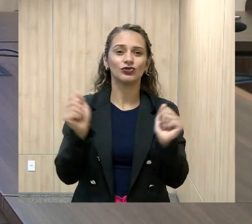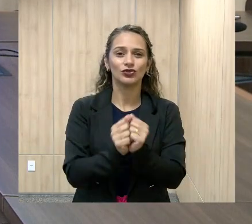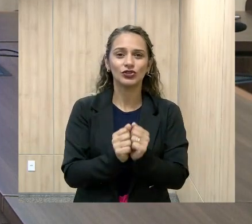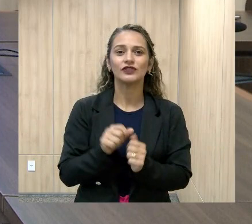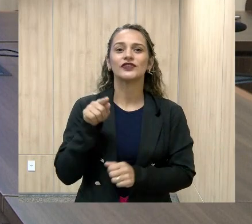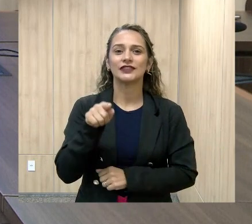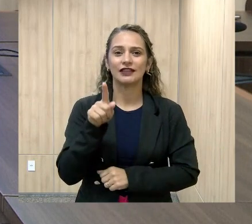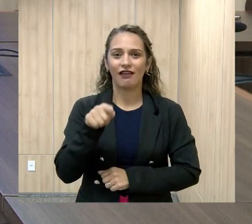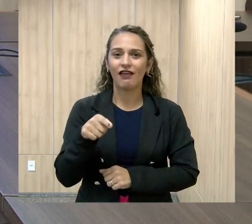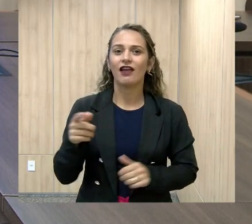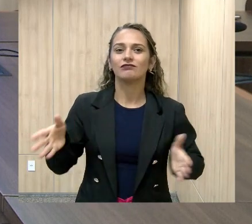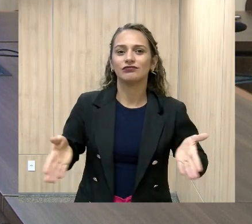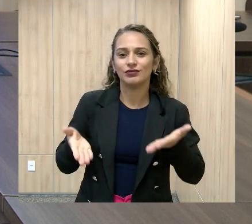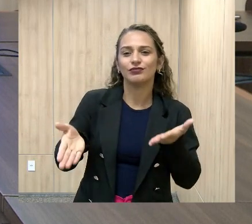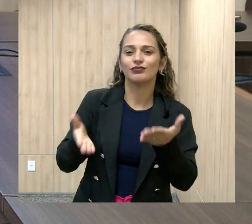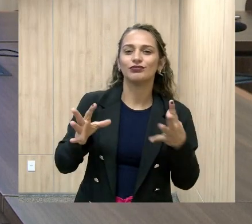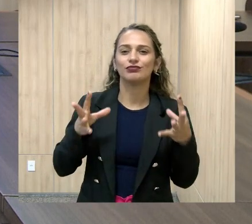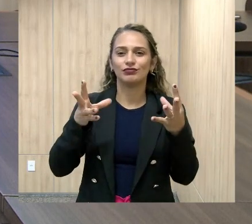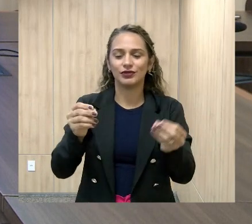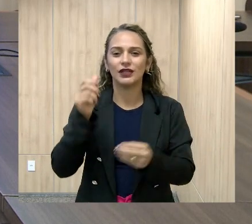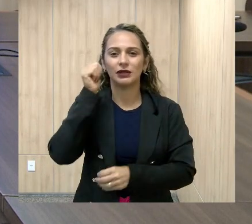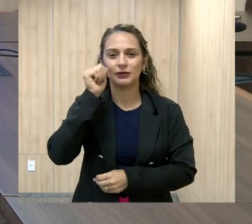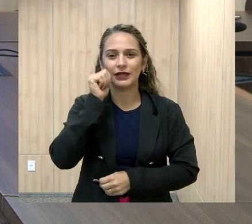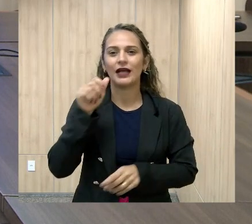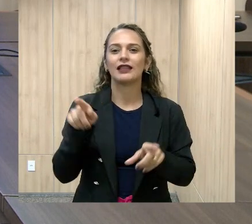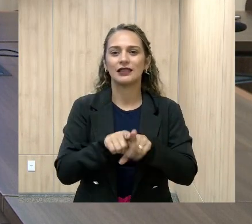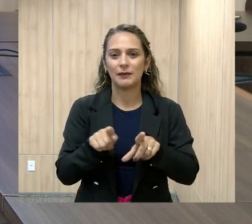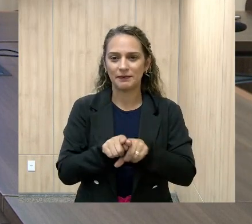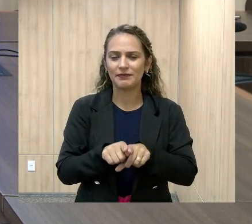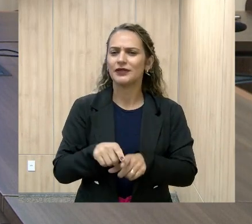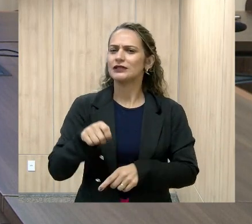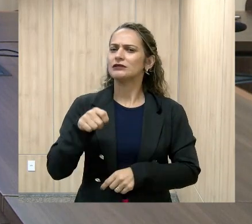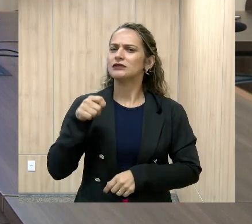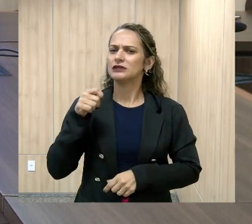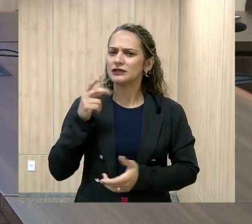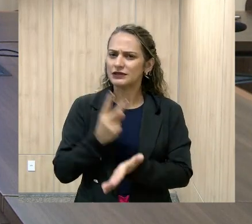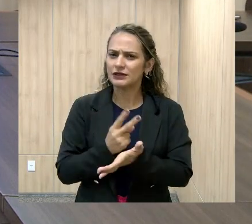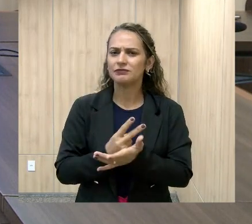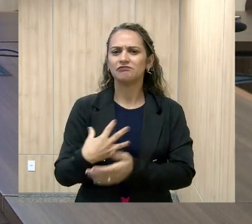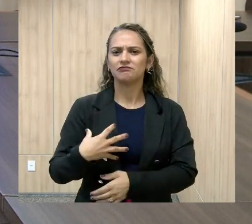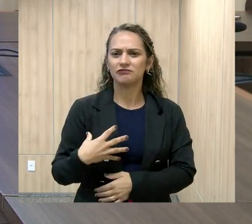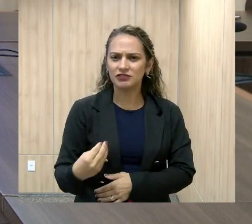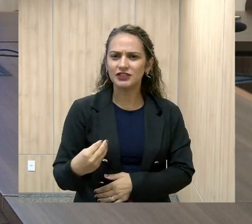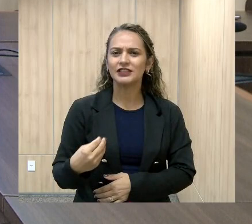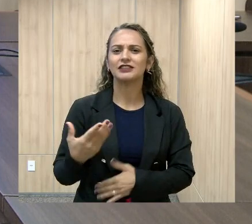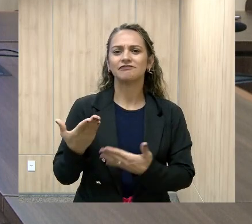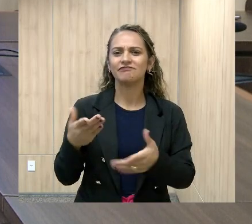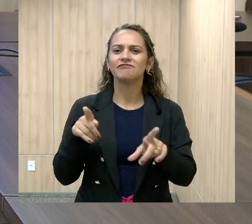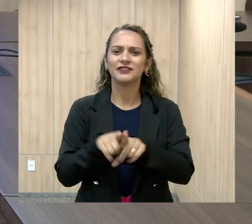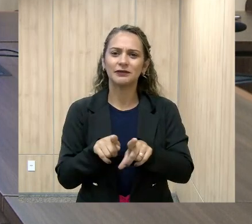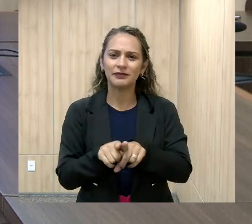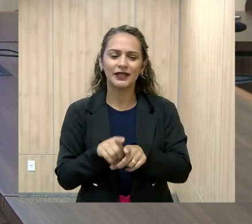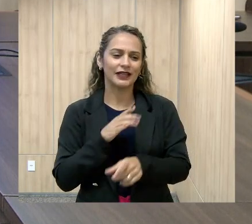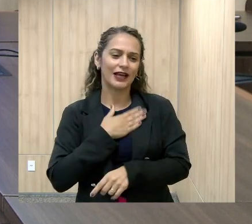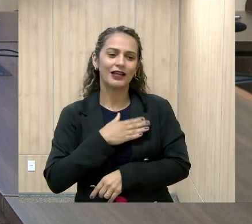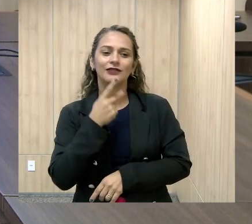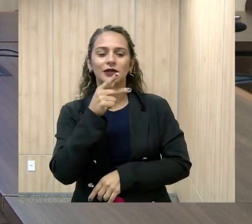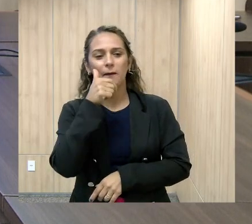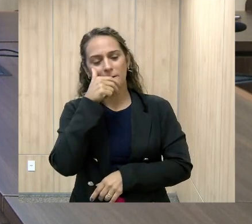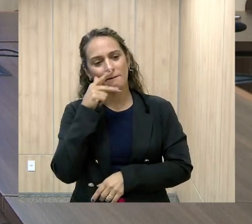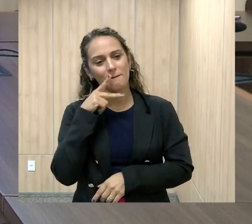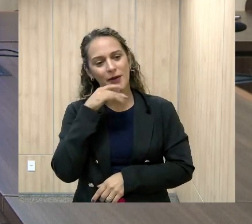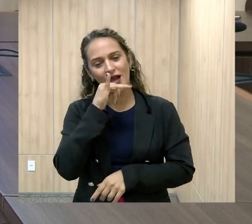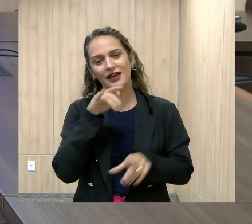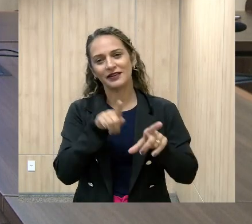assim e você é uma inspiração Claudia uma inspiração como mulher como determinada como filha Tenho muito carinho pelo seu pai